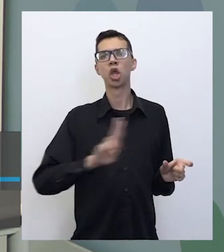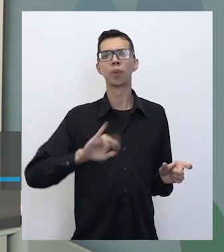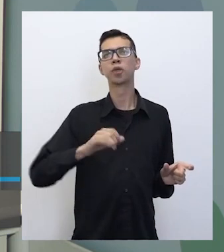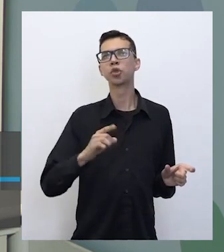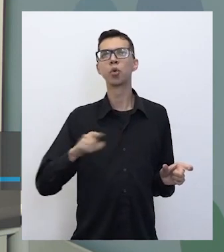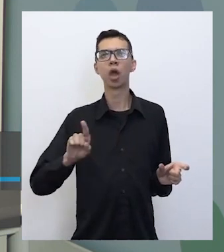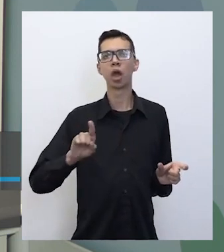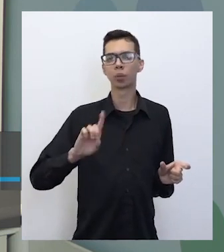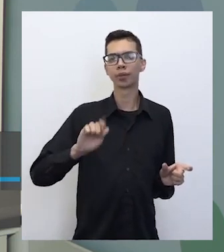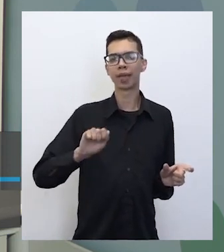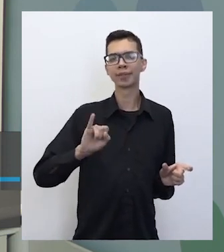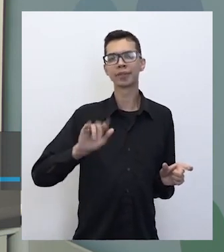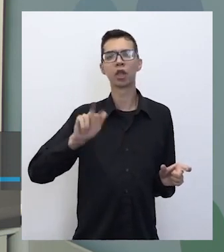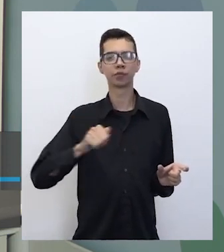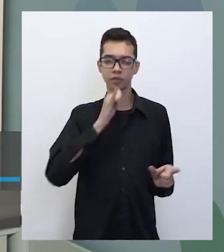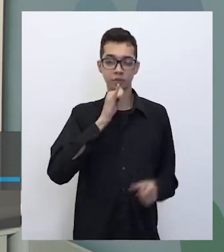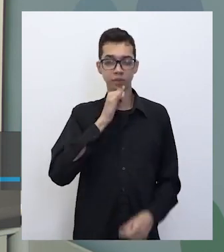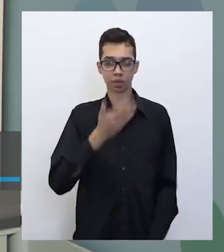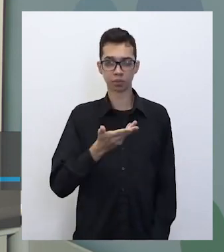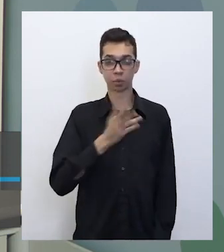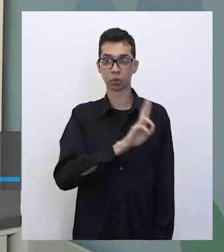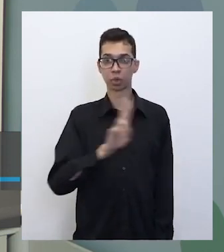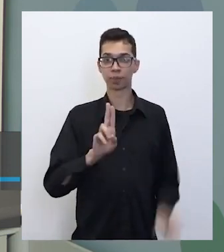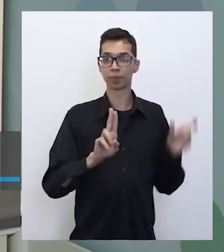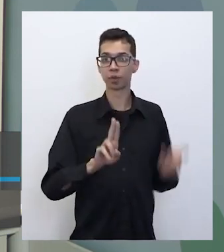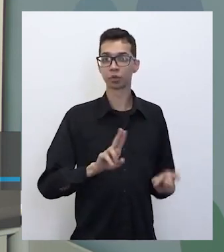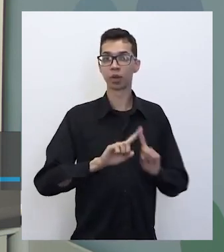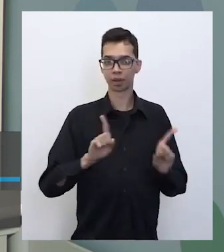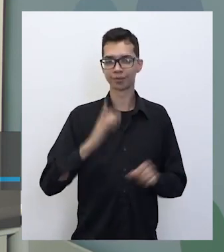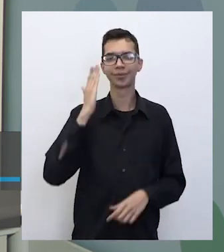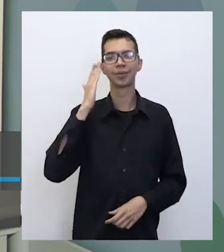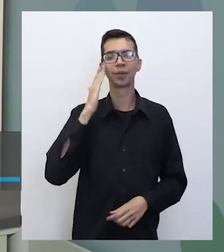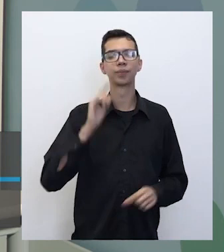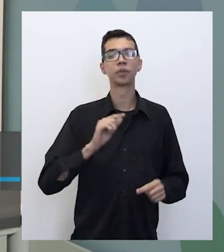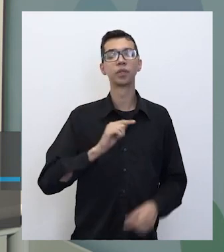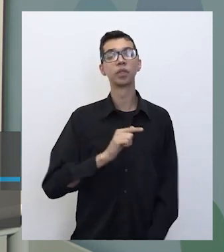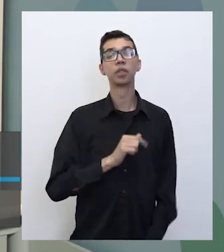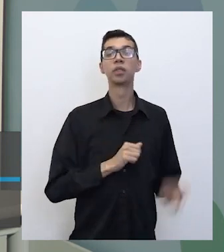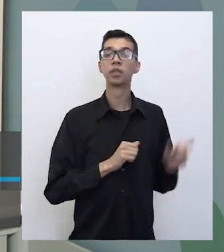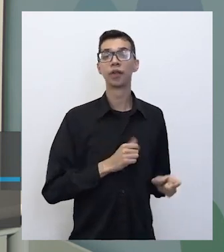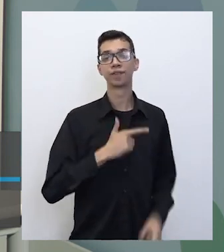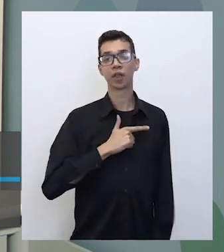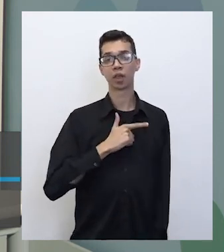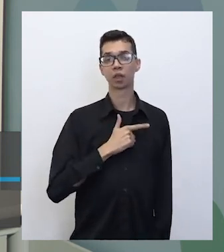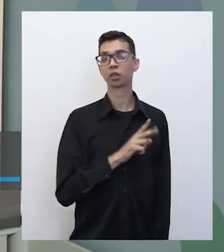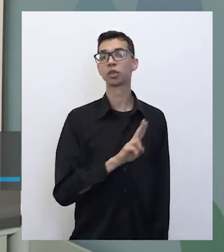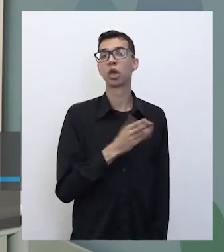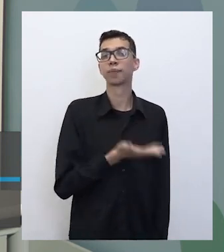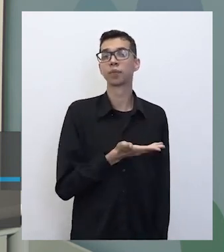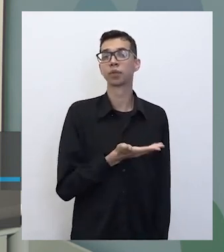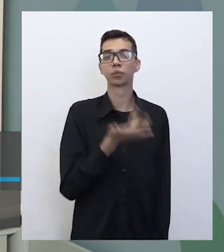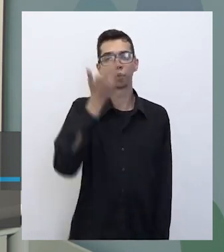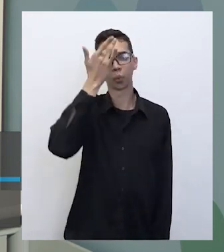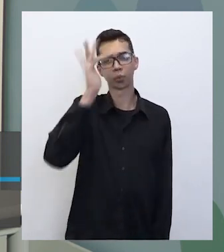Silva, José Pereira, falaria o nome da pessoa. A gente sabe que é uma dona feia, não sabemos quem é. Então, é uma cantiga de